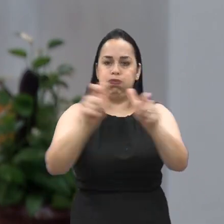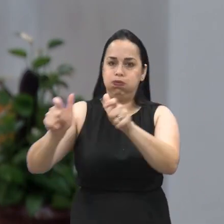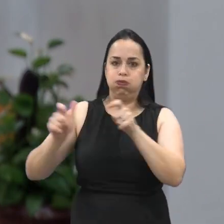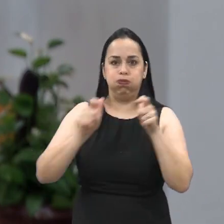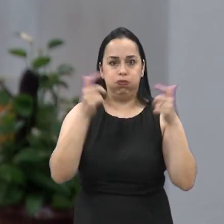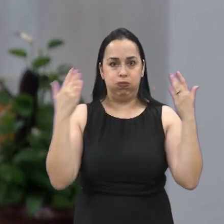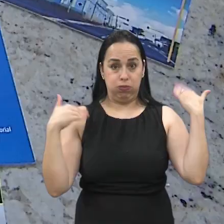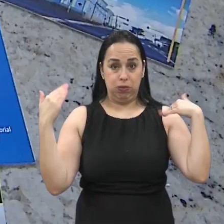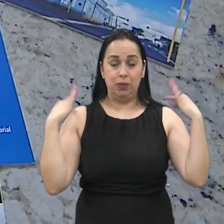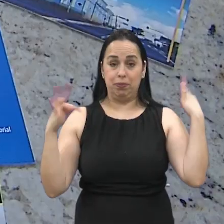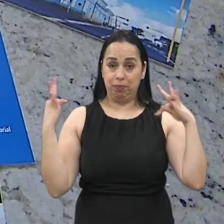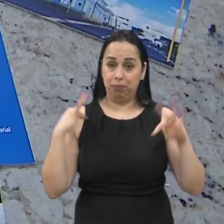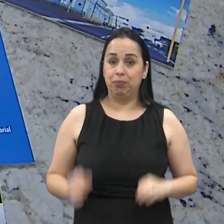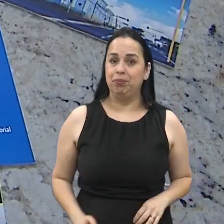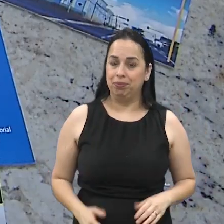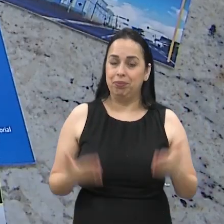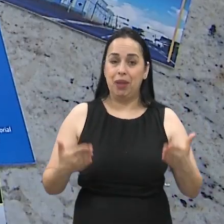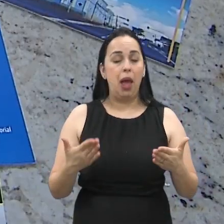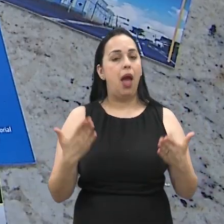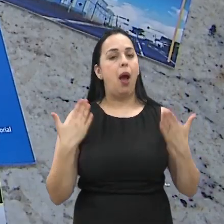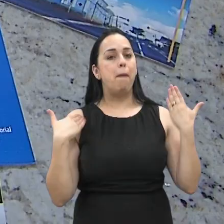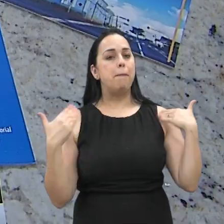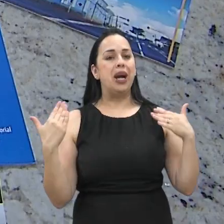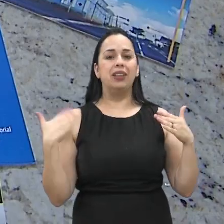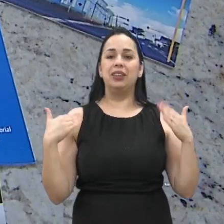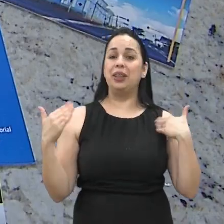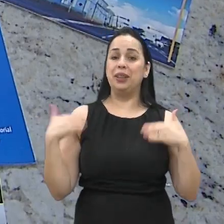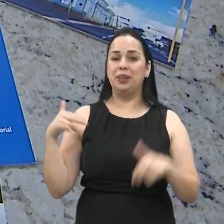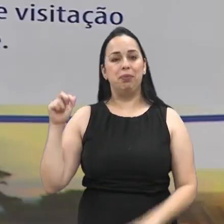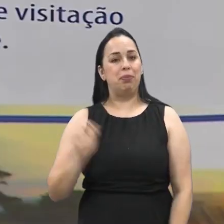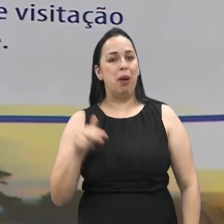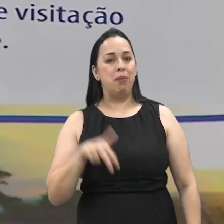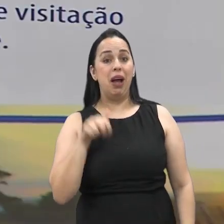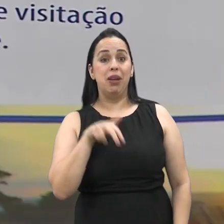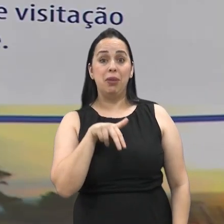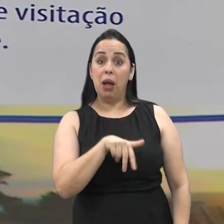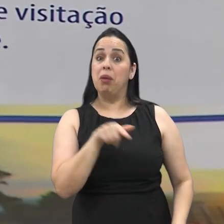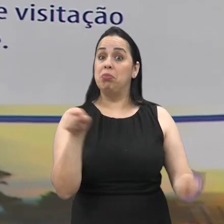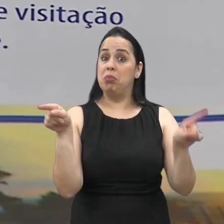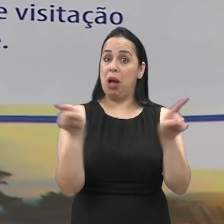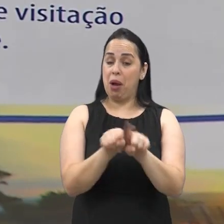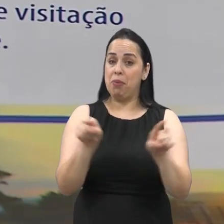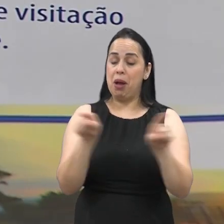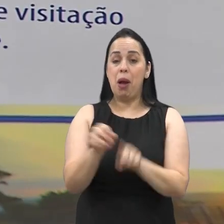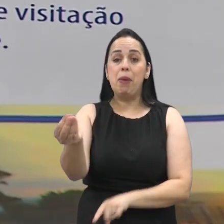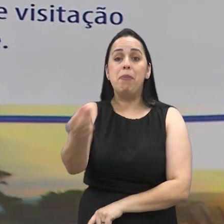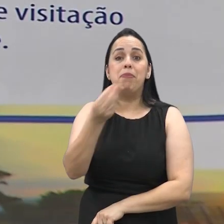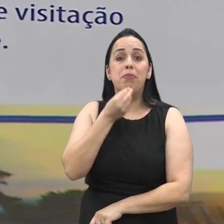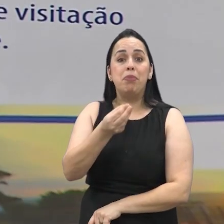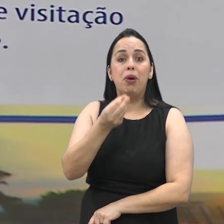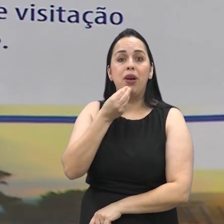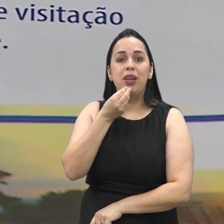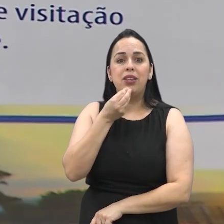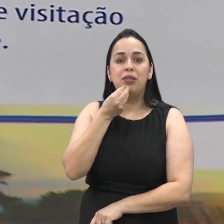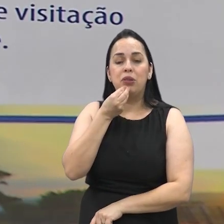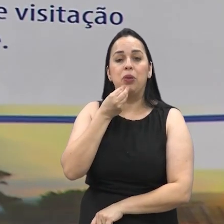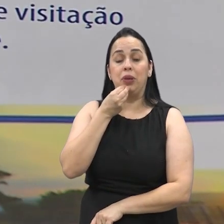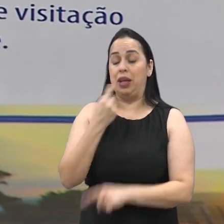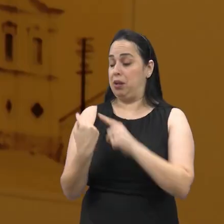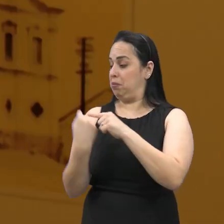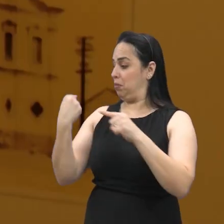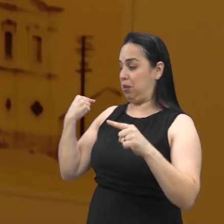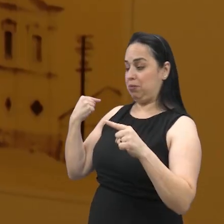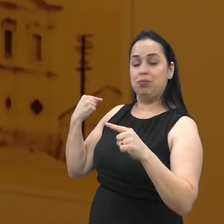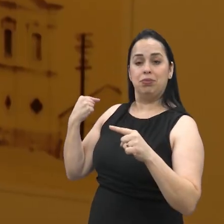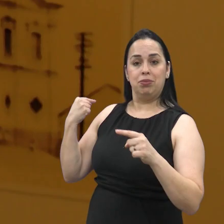possibilidades de turismo. Além de ser um passeio turístico, o City Tour também é uma oportunidade de